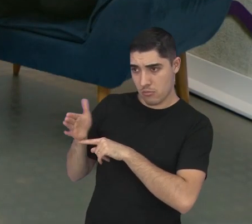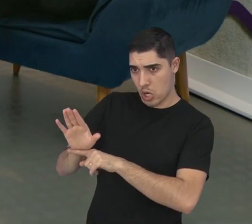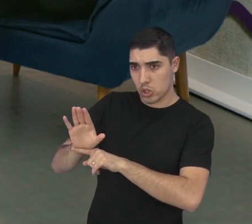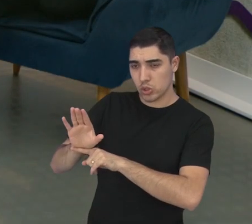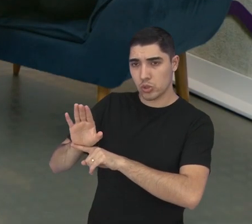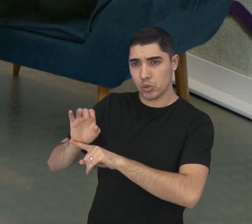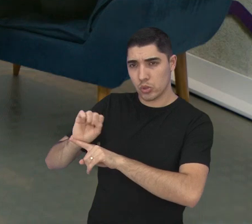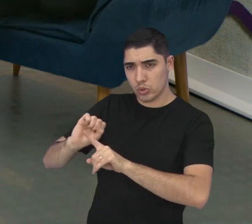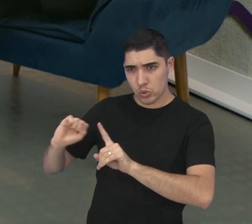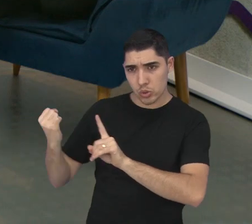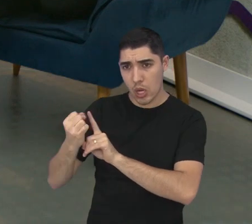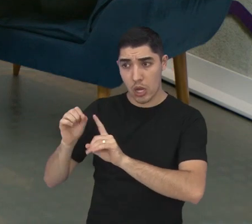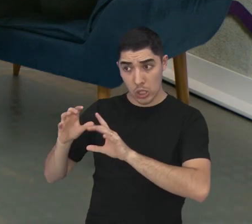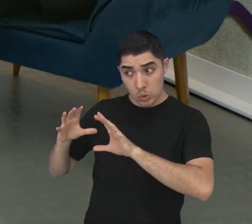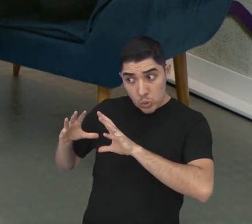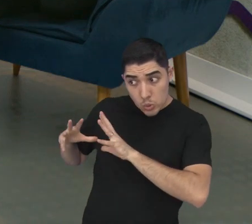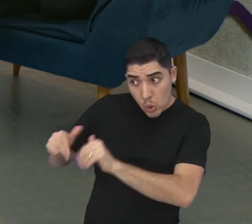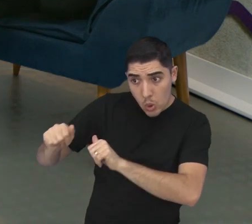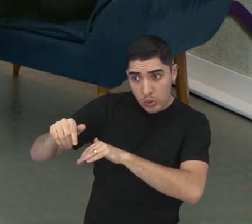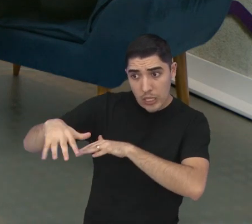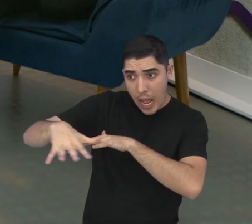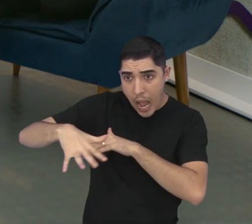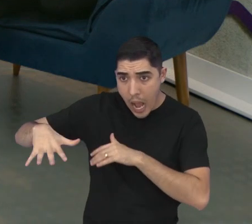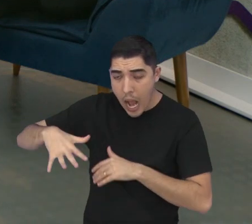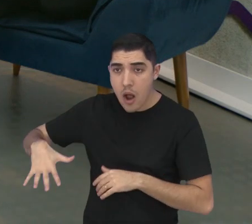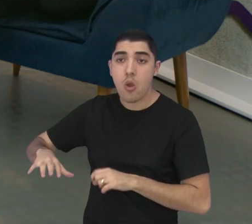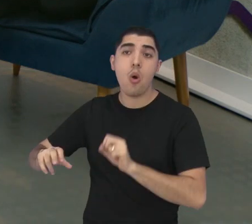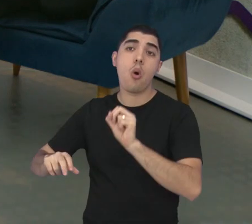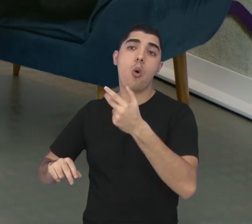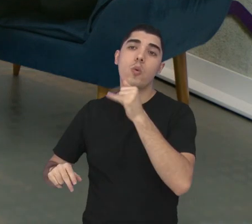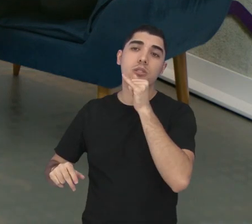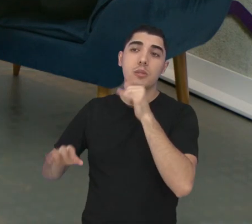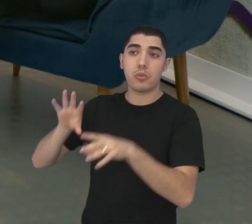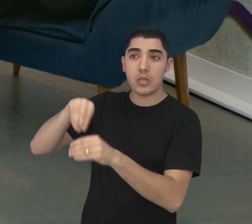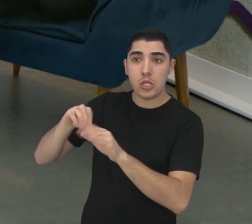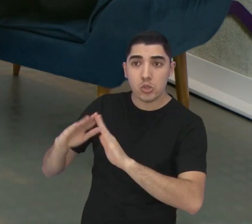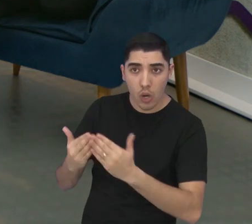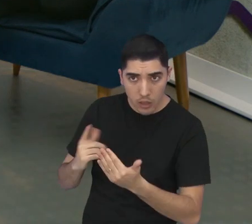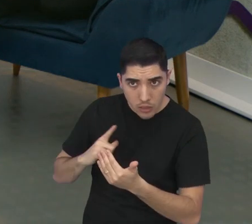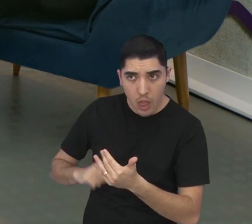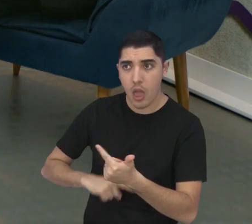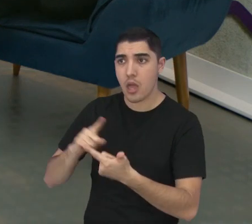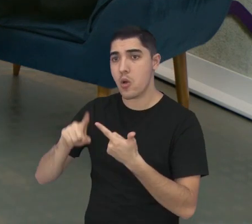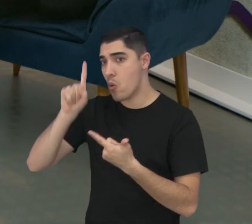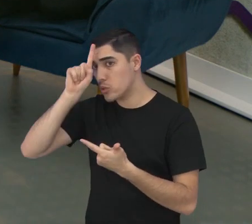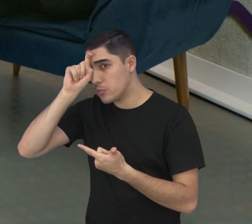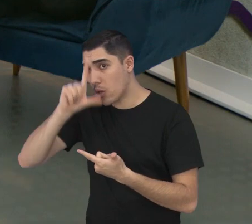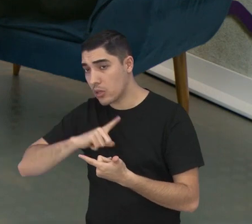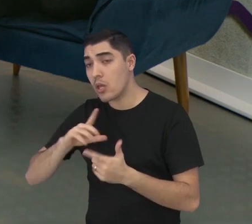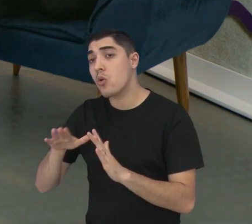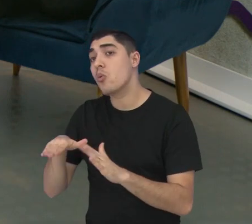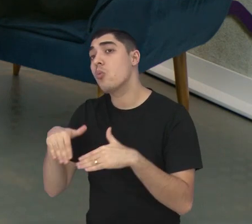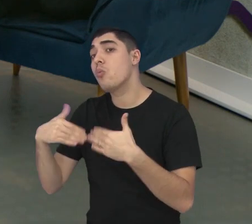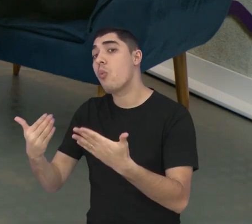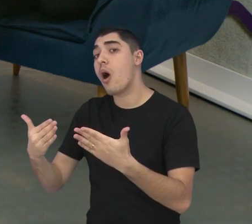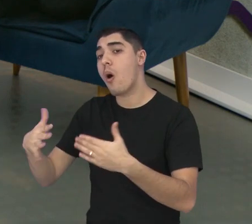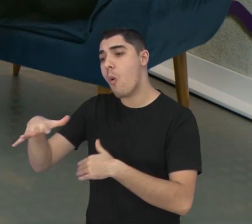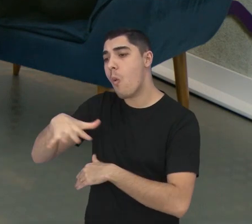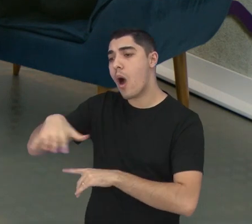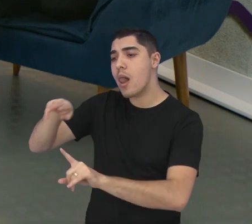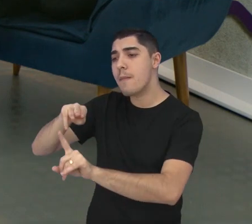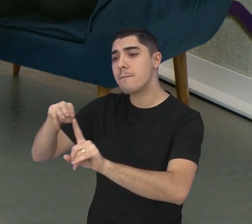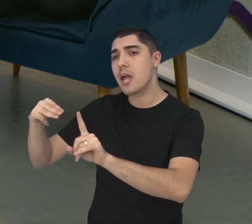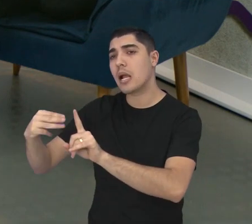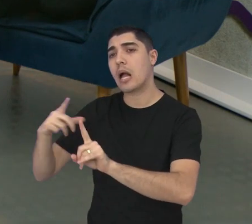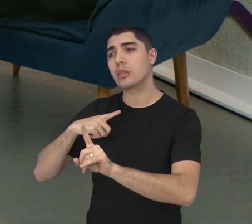atua? Em todas essas áreas? Tem serviço social dentro de escolas e hospitais? Quais áreas do